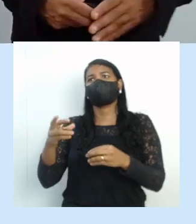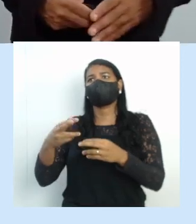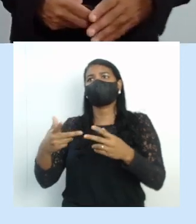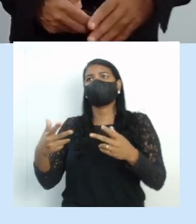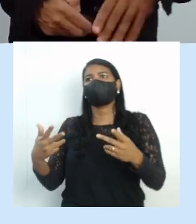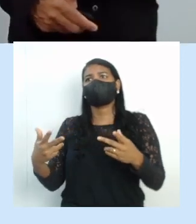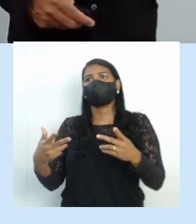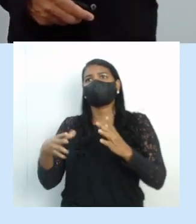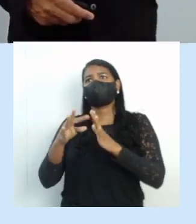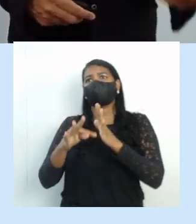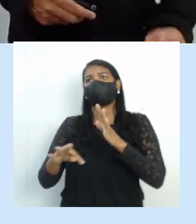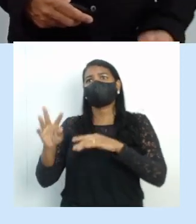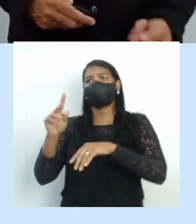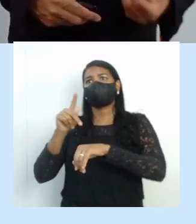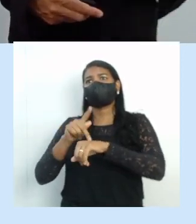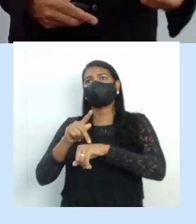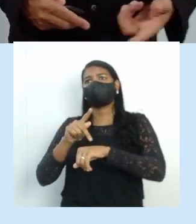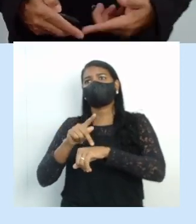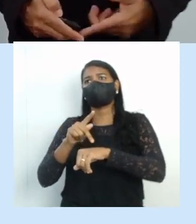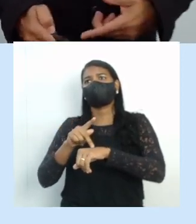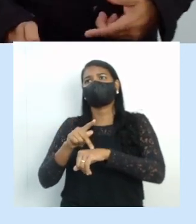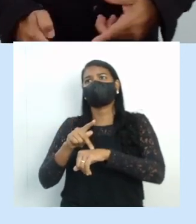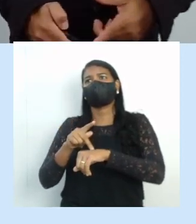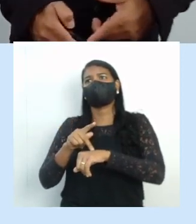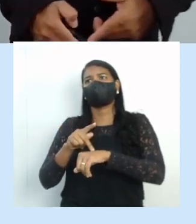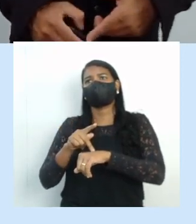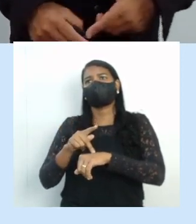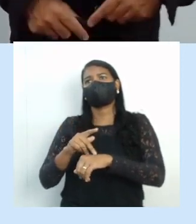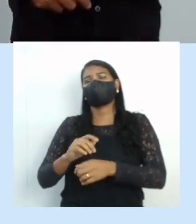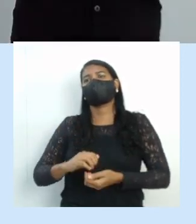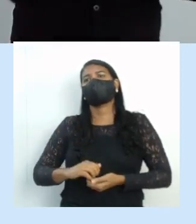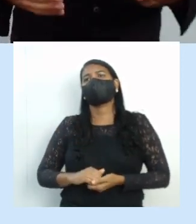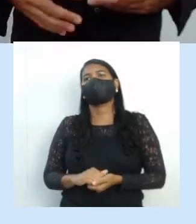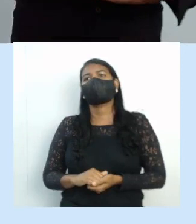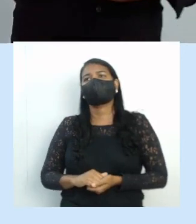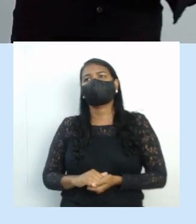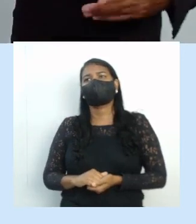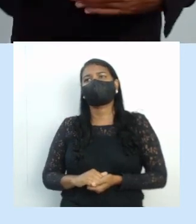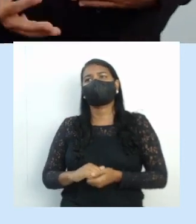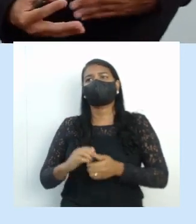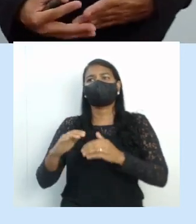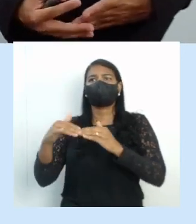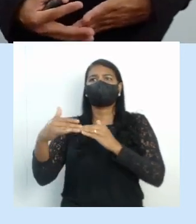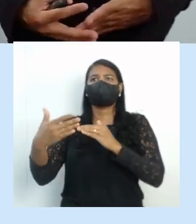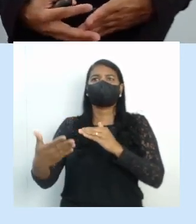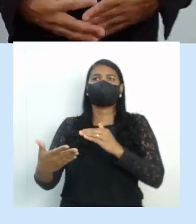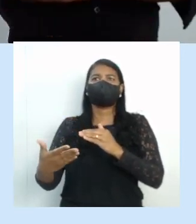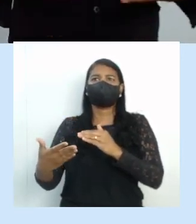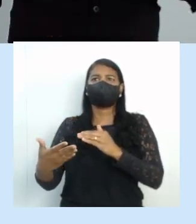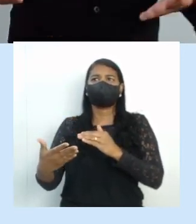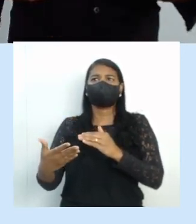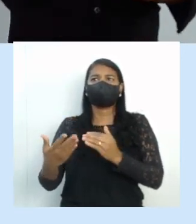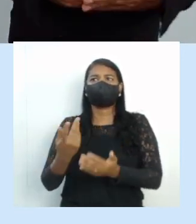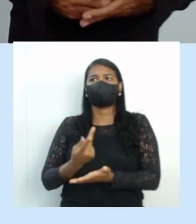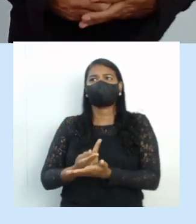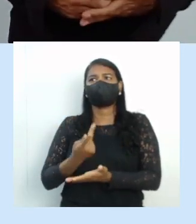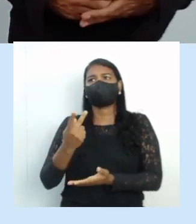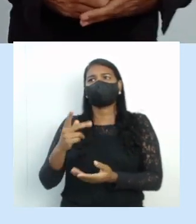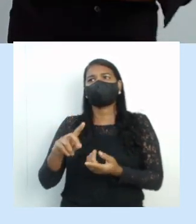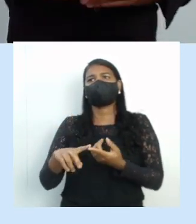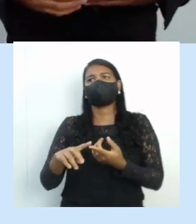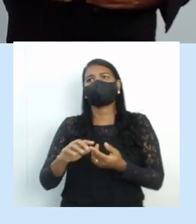de rochas que são pré-existentes. E após a sua sedimentação dessas rochas